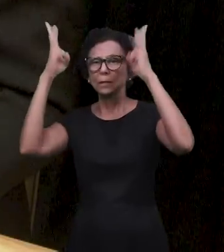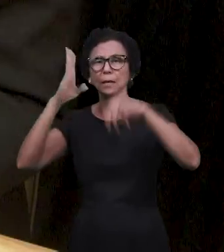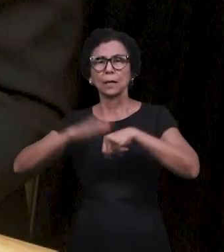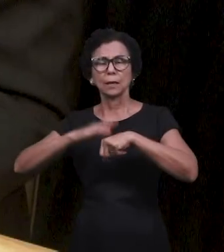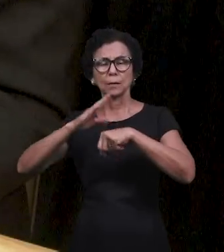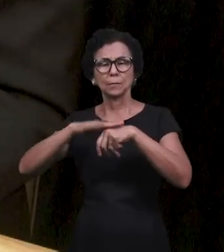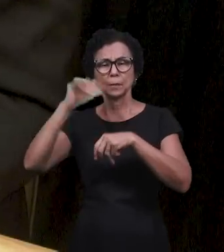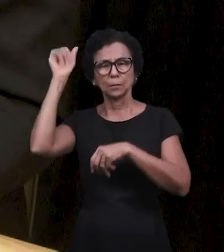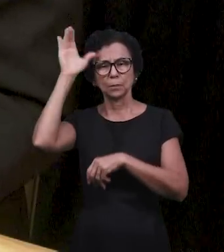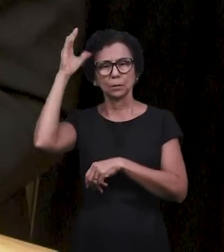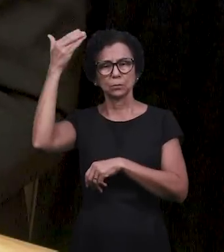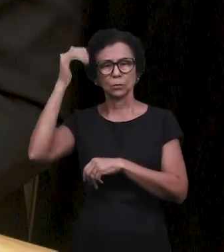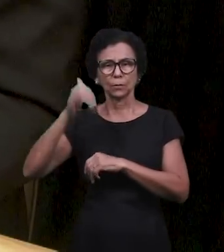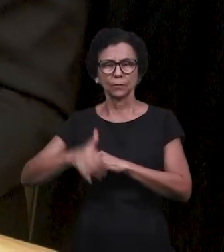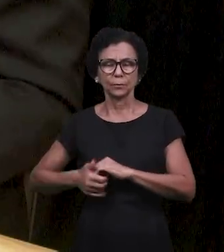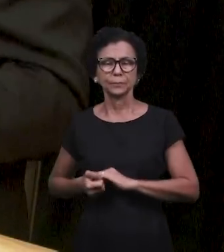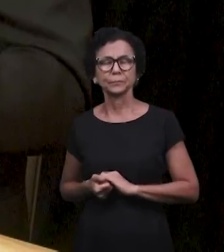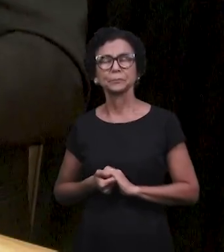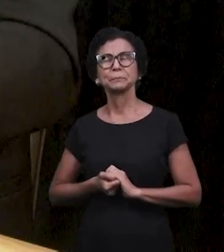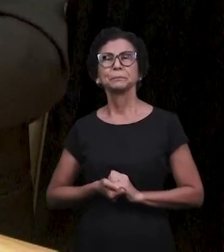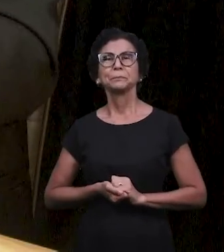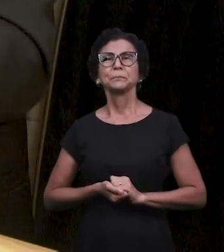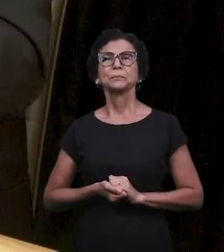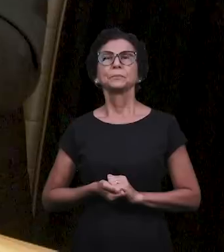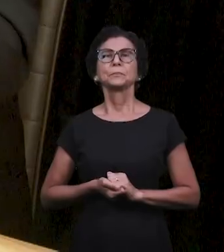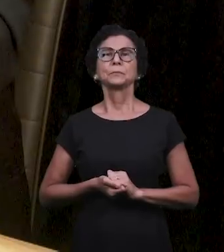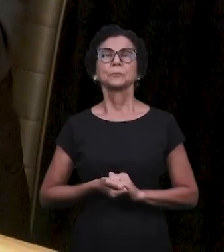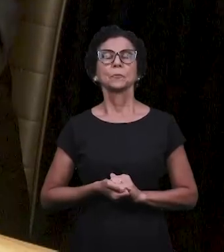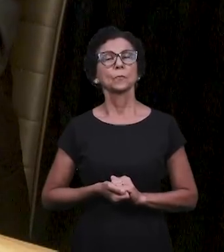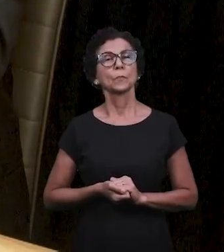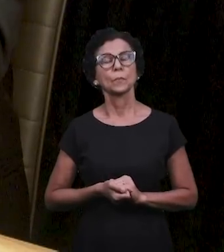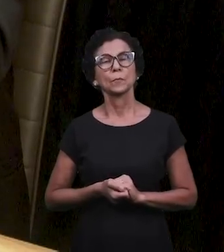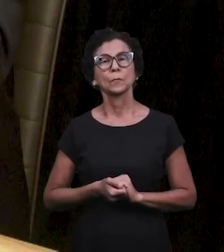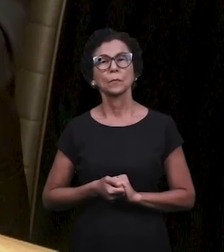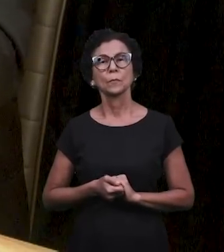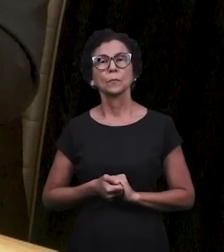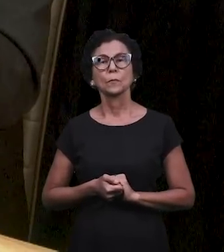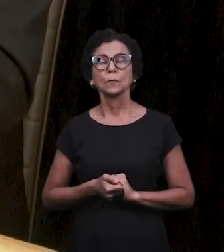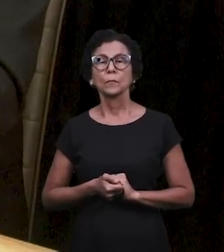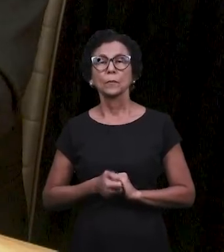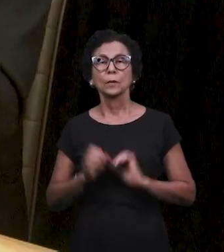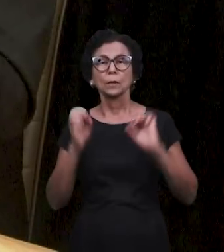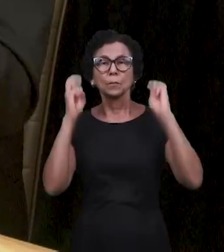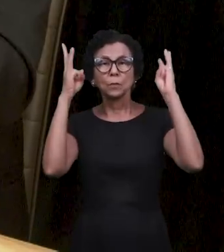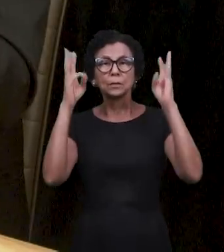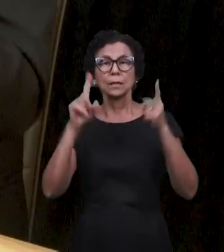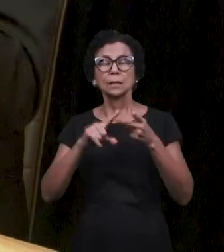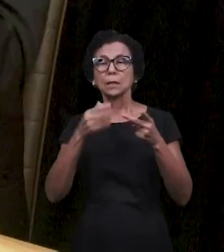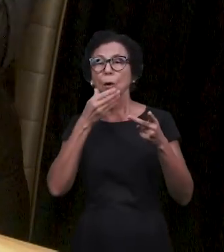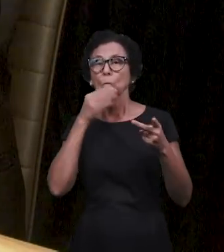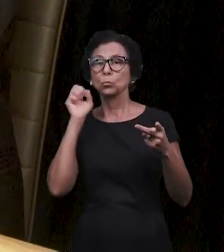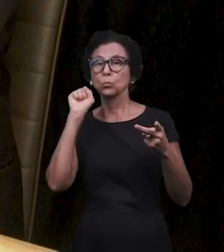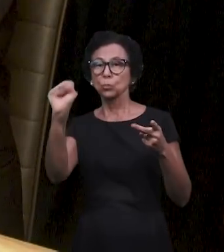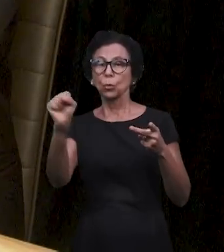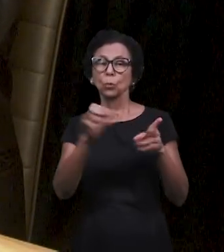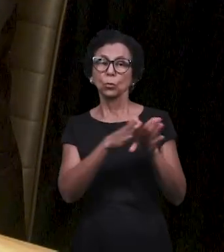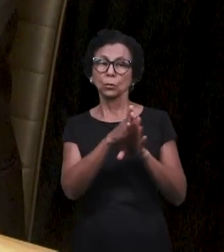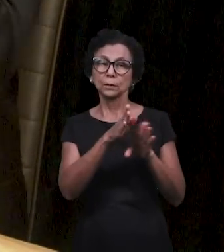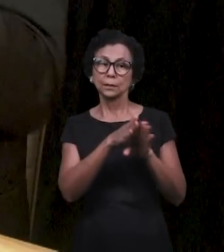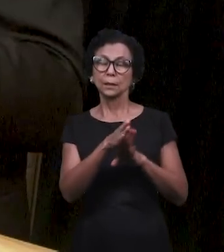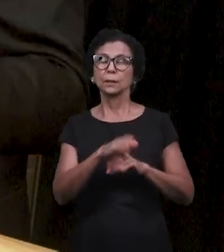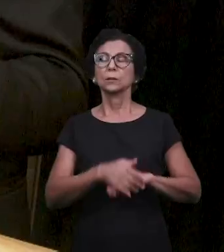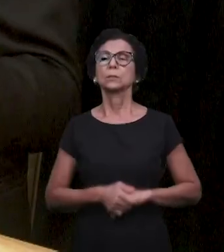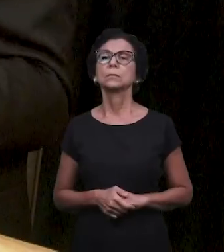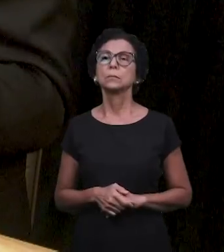o conselho ali que o sogro deu a ele, e ele fez dessa forma. E foi uma bênção. E isso,